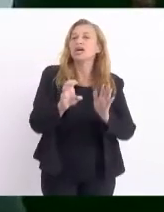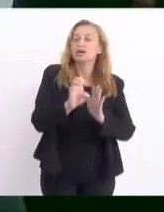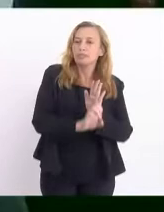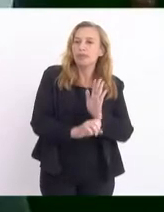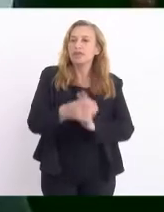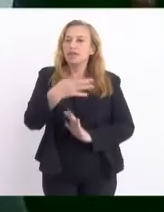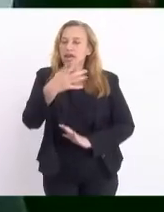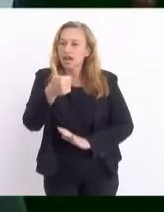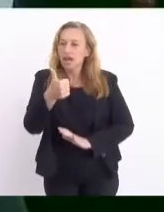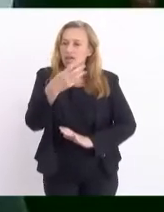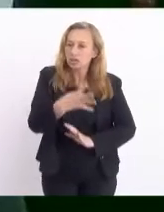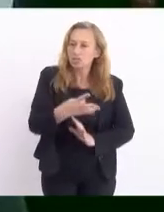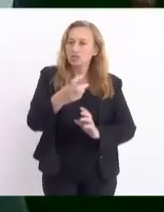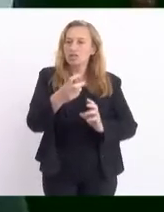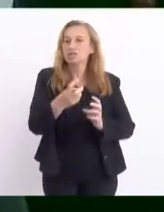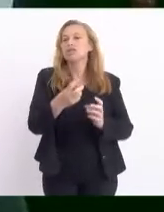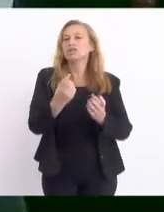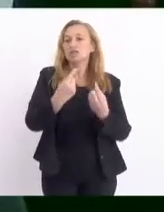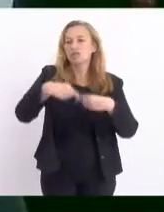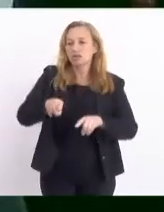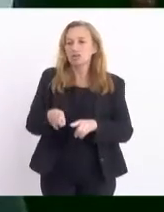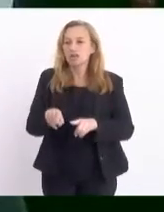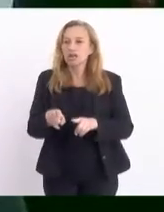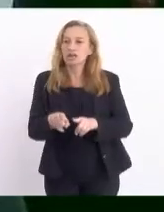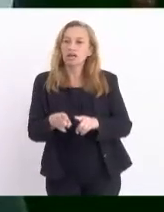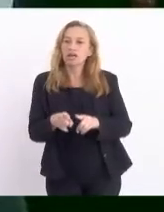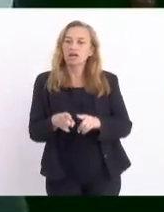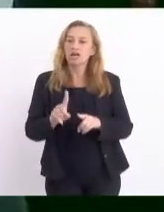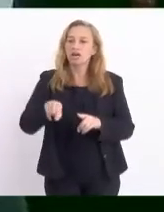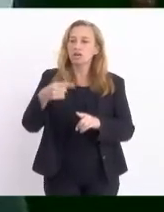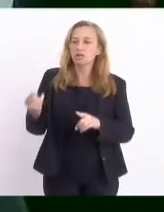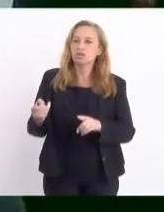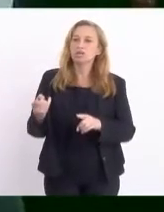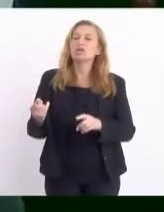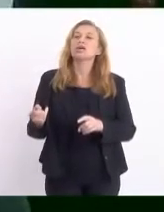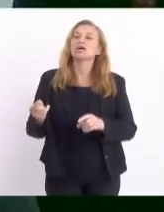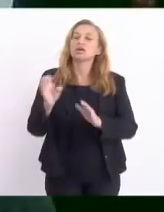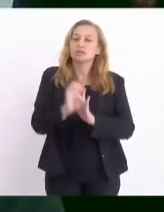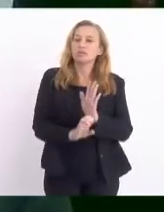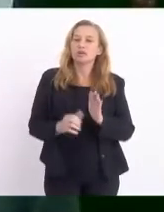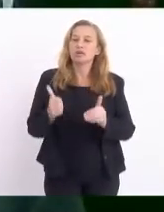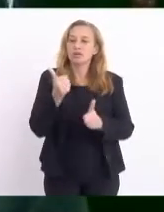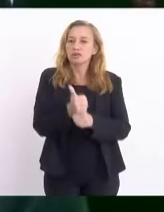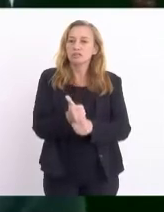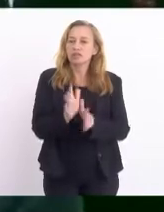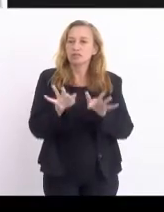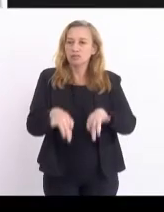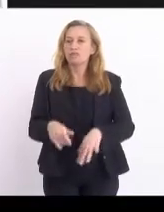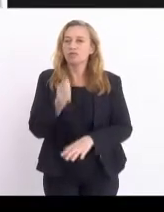16 de plenário. Contrários e mais emendas, concluindo por substitutivo. De forma final de redação.